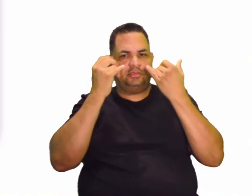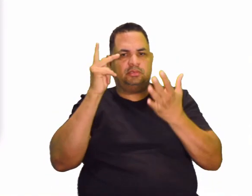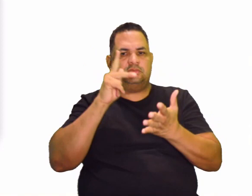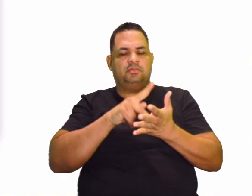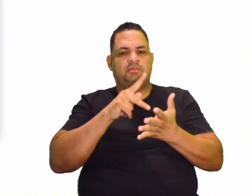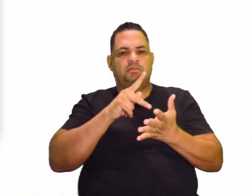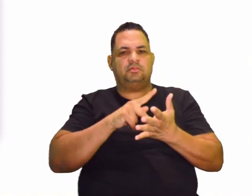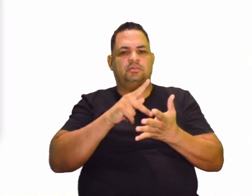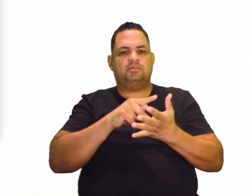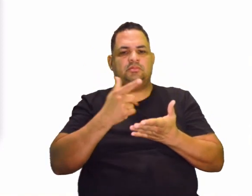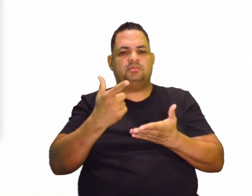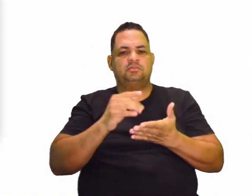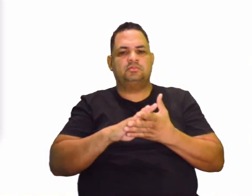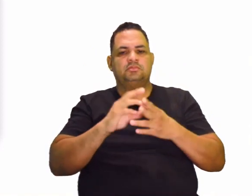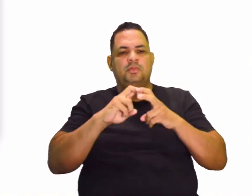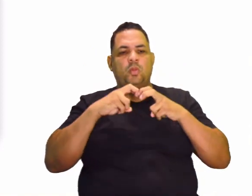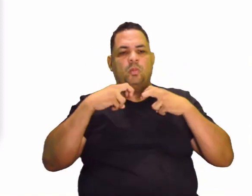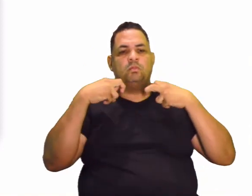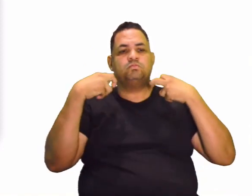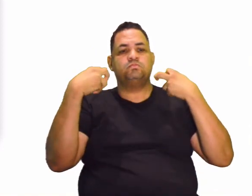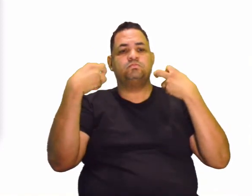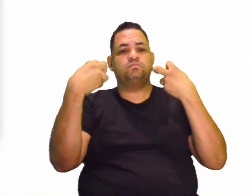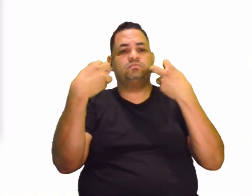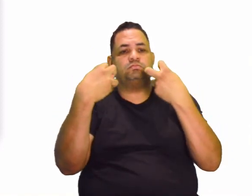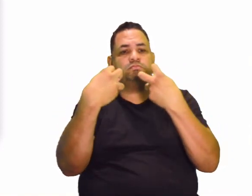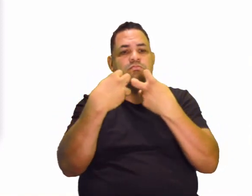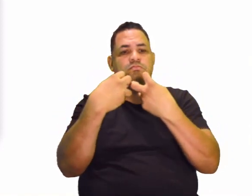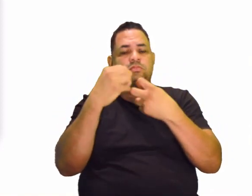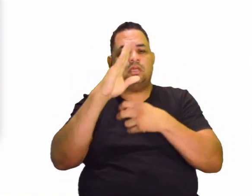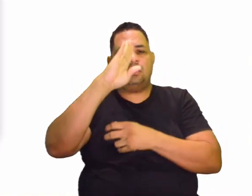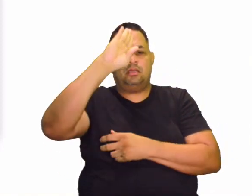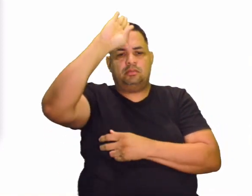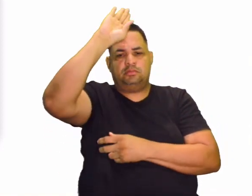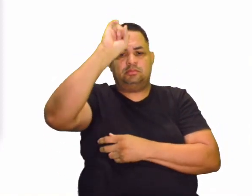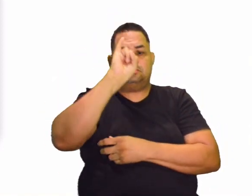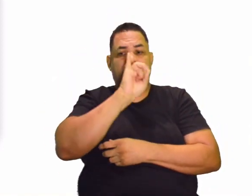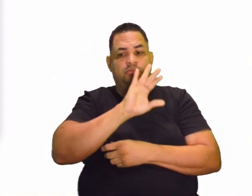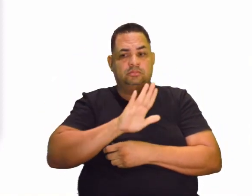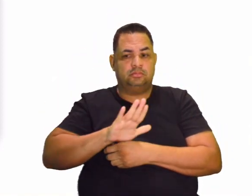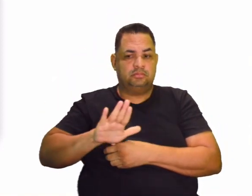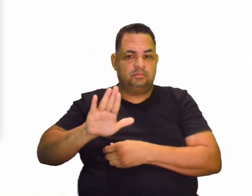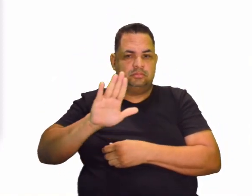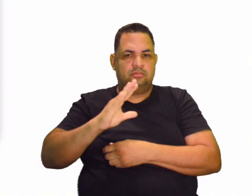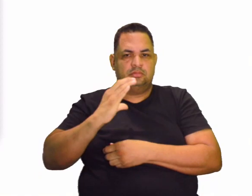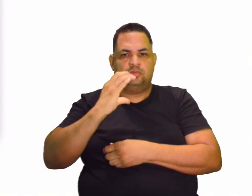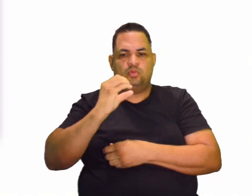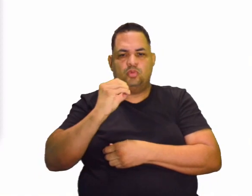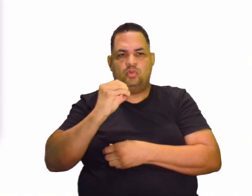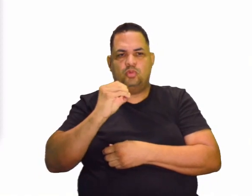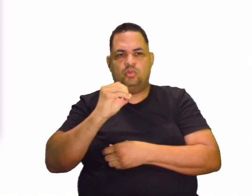o Coliseu em Roma. Olha aí, vocês observam nessa imagem,